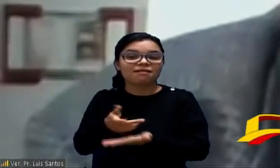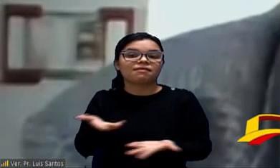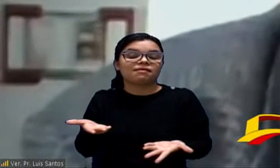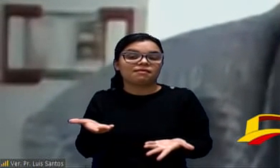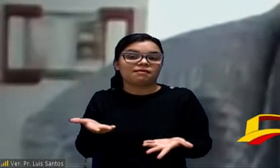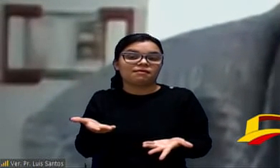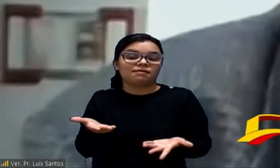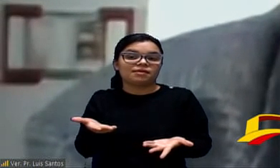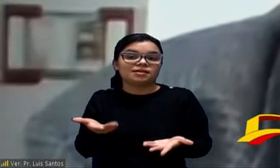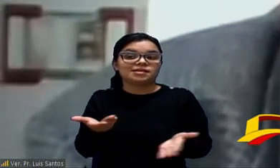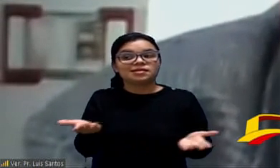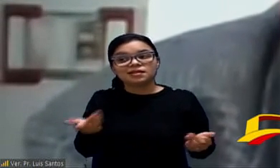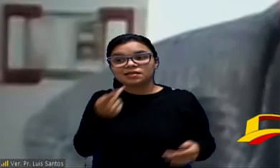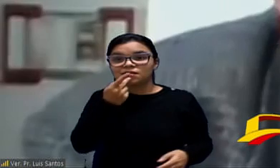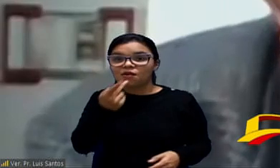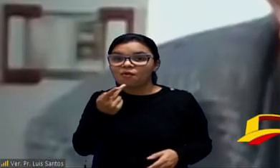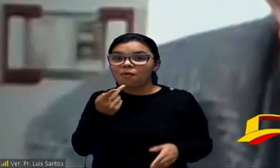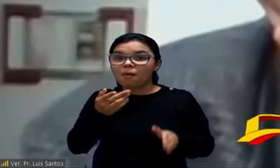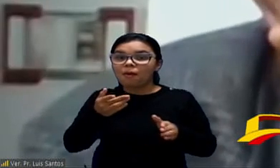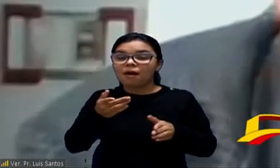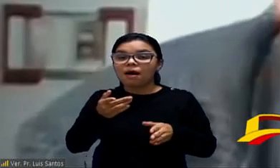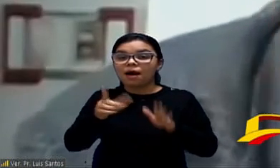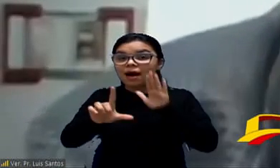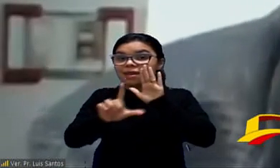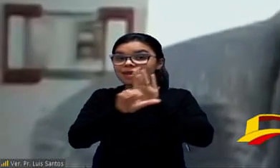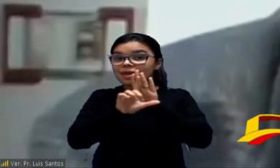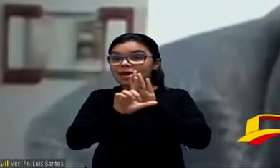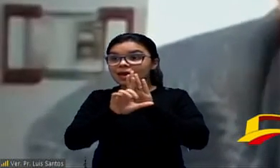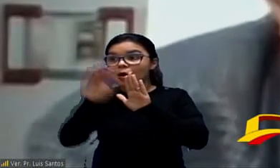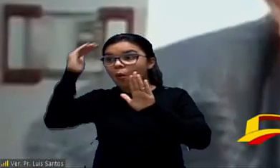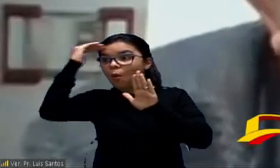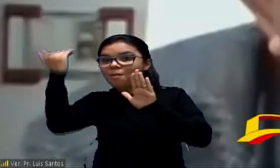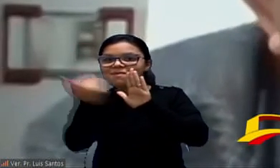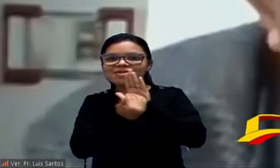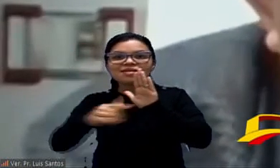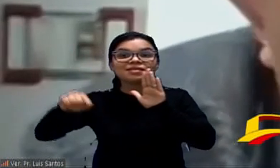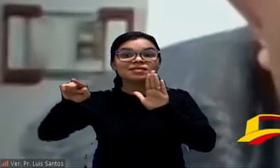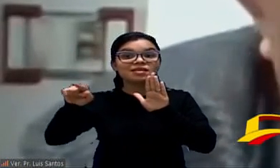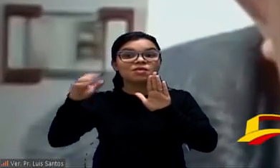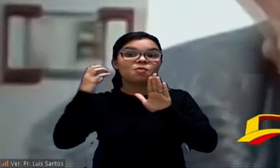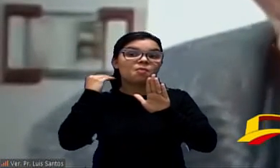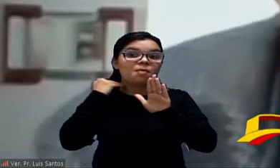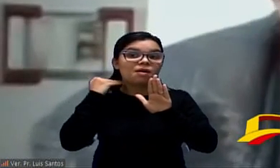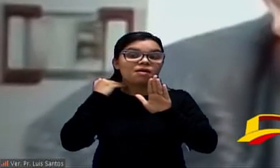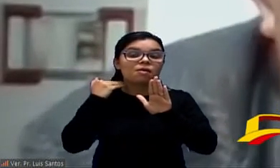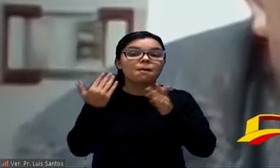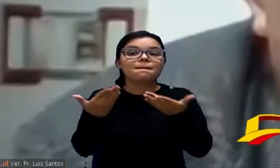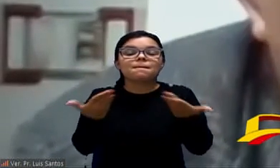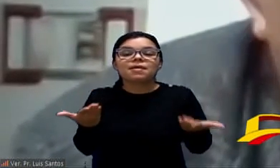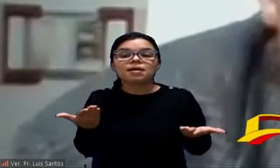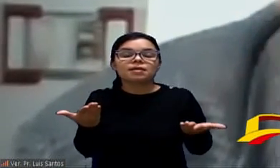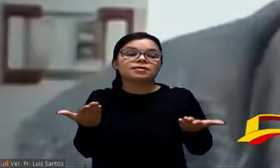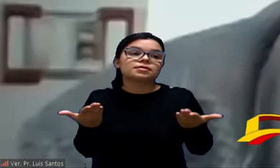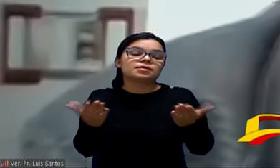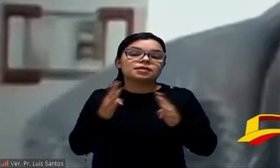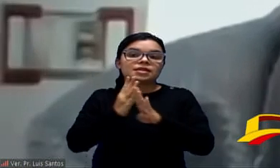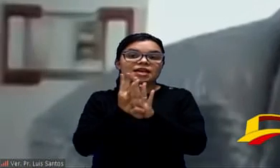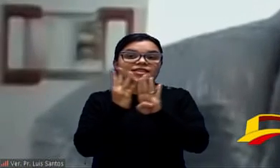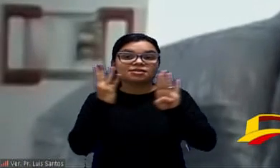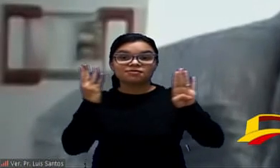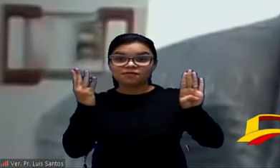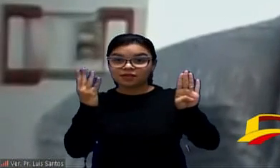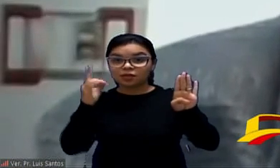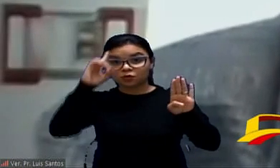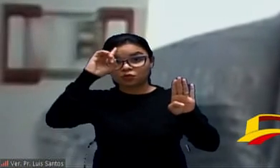não atenderem o teor da lei. Agora, a questão das filas nos dias de pagamento, principalmente